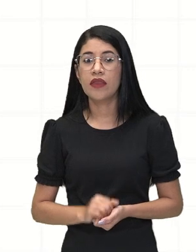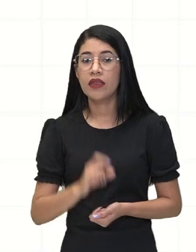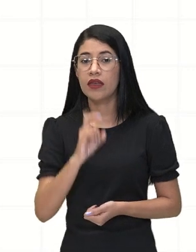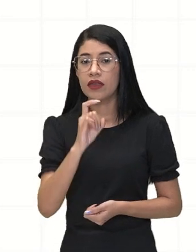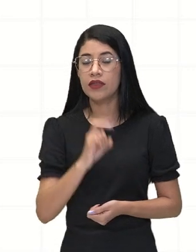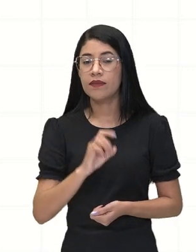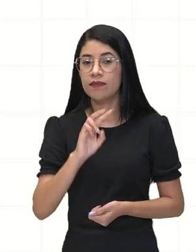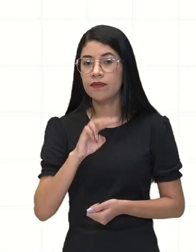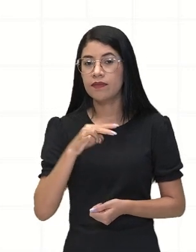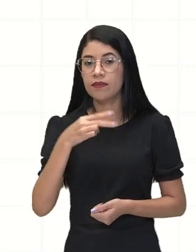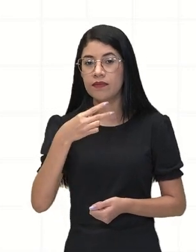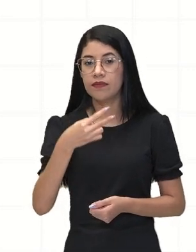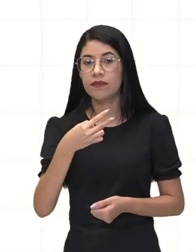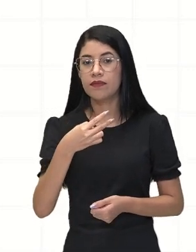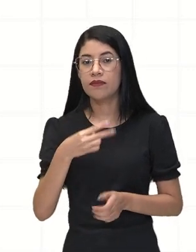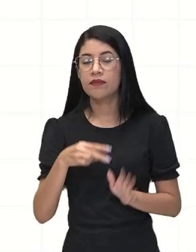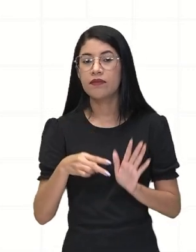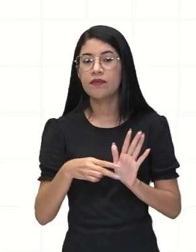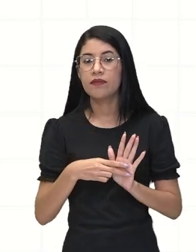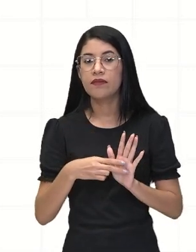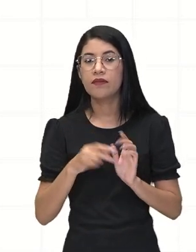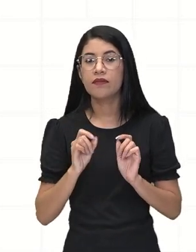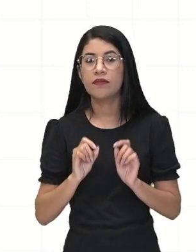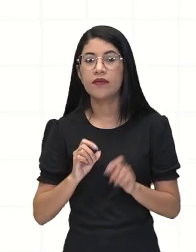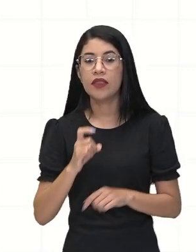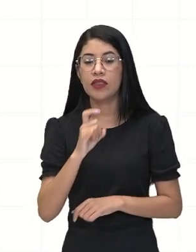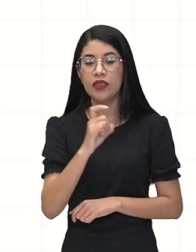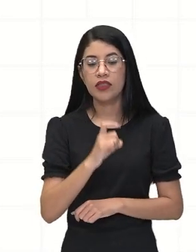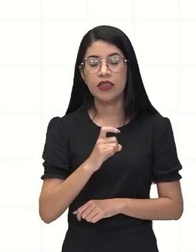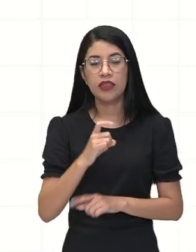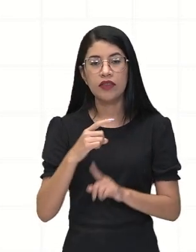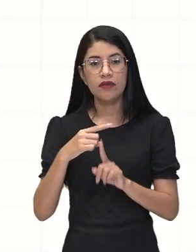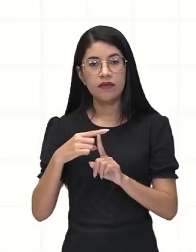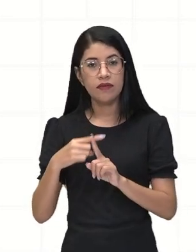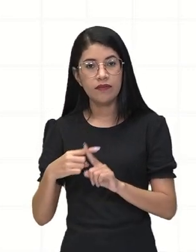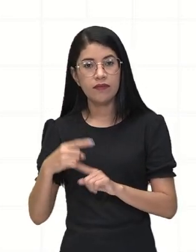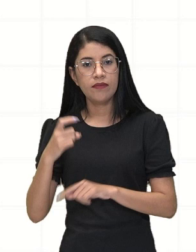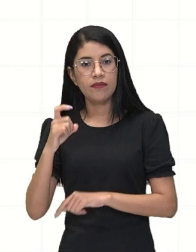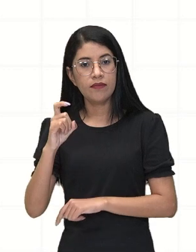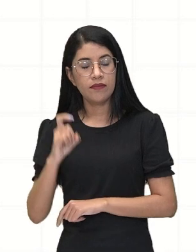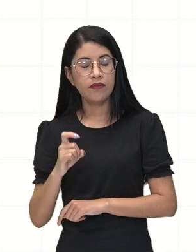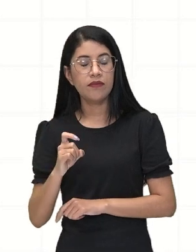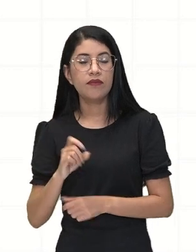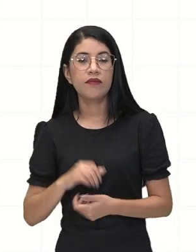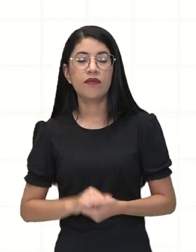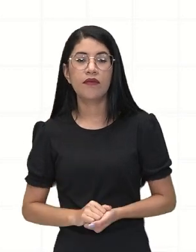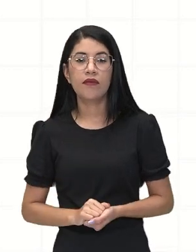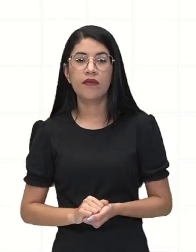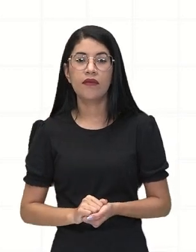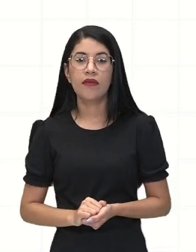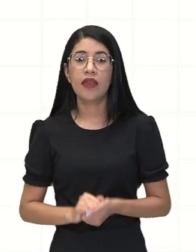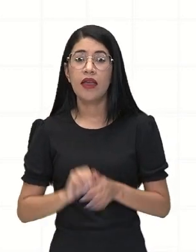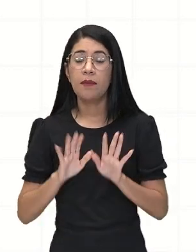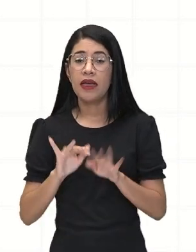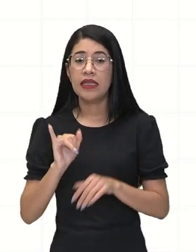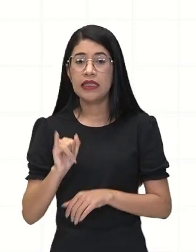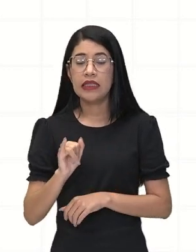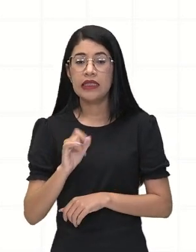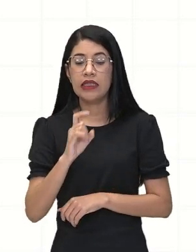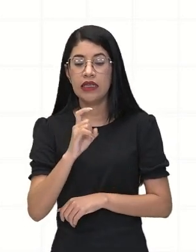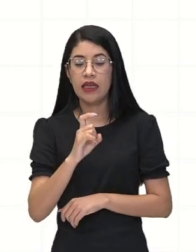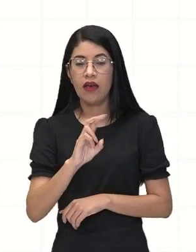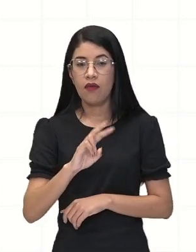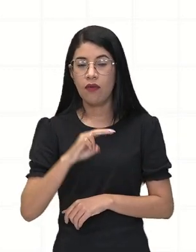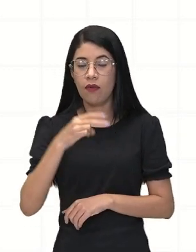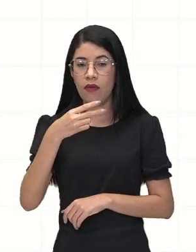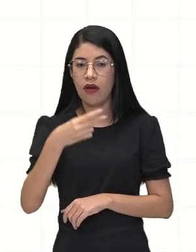quadrado significa quanto? X vezes x. Porém, a gente sabe que quando tem um valor ao quadrado